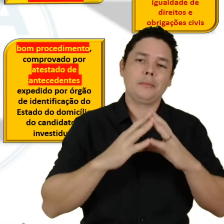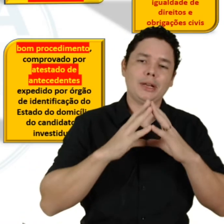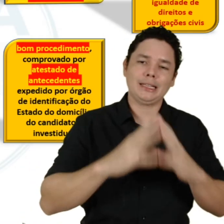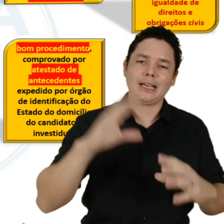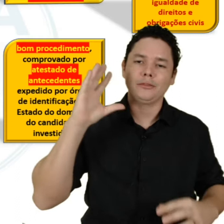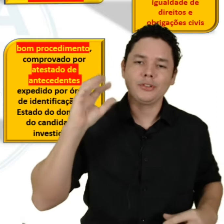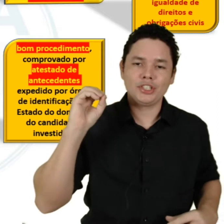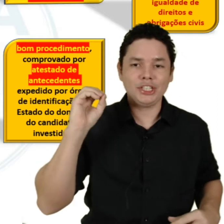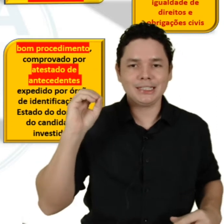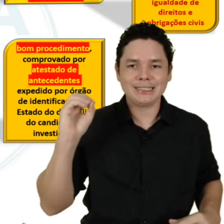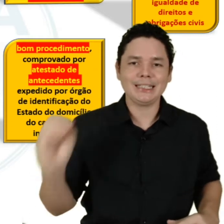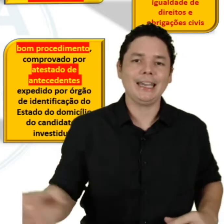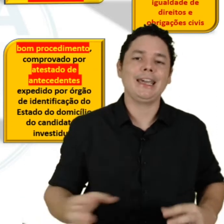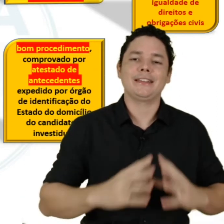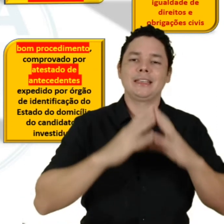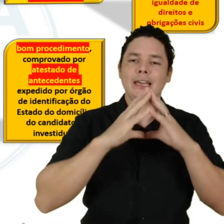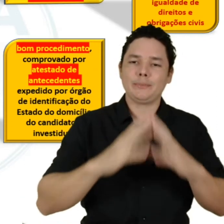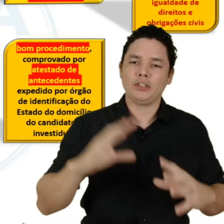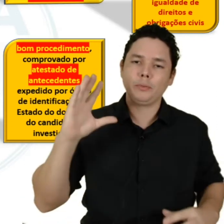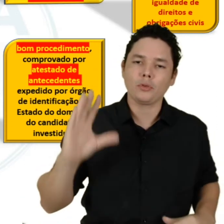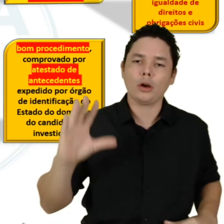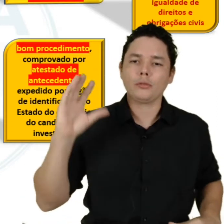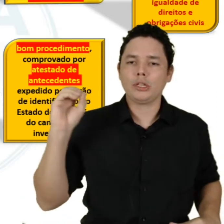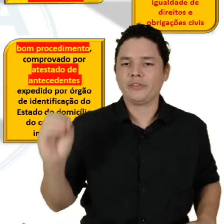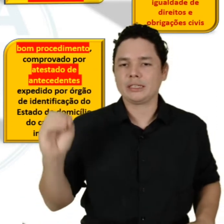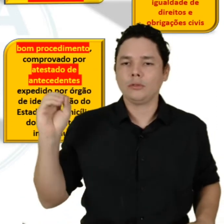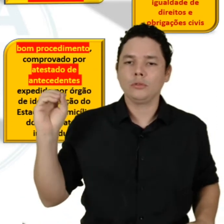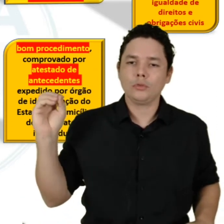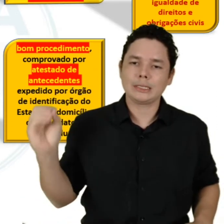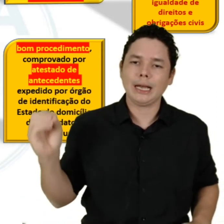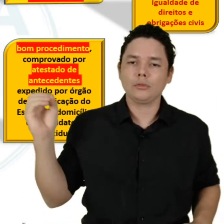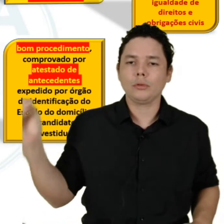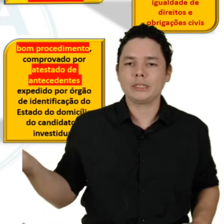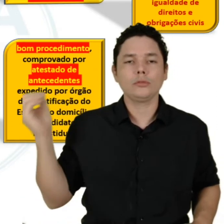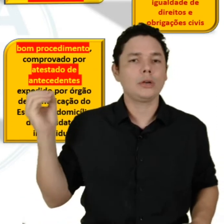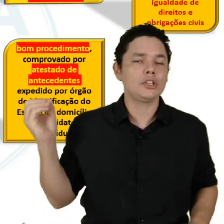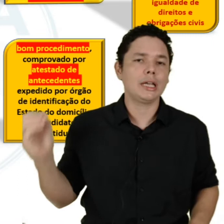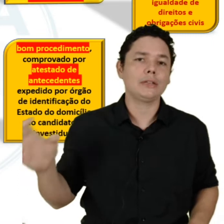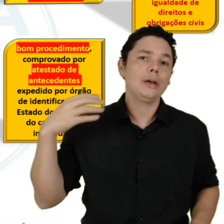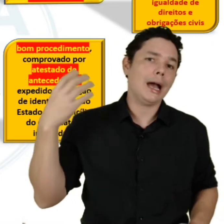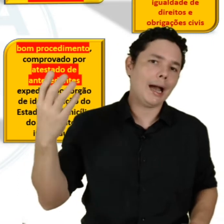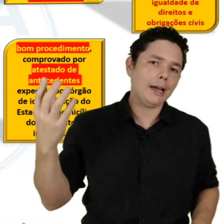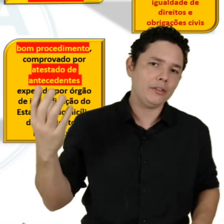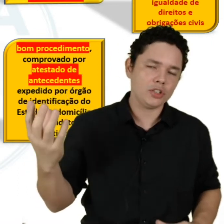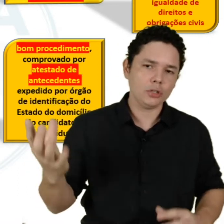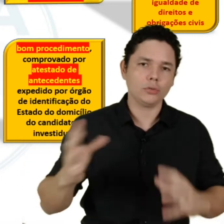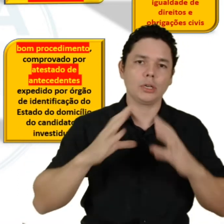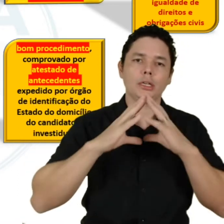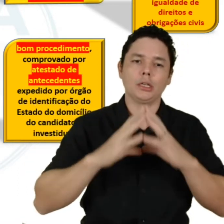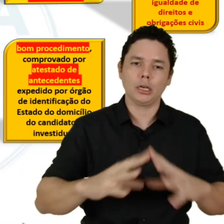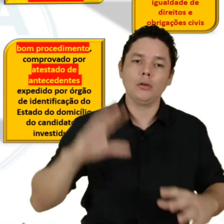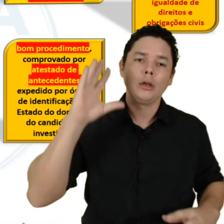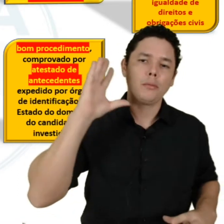antecedentes? Por atestado de antecedentes, expedido por órgão de identificação do estado do domicílio do candidato à